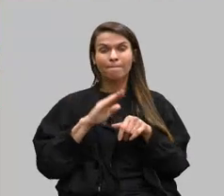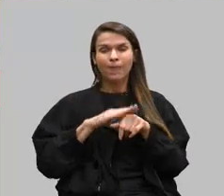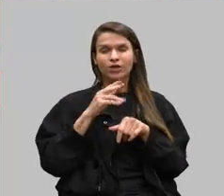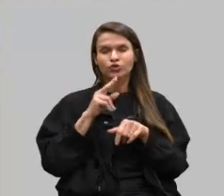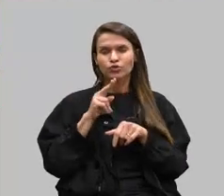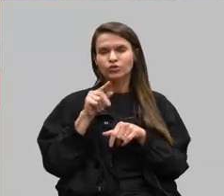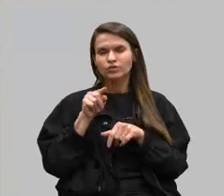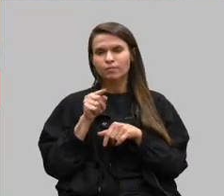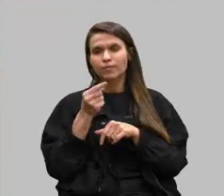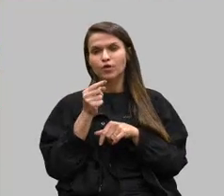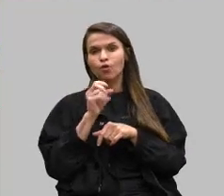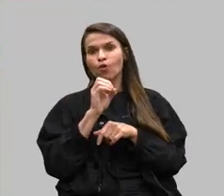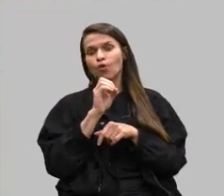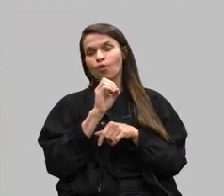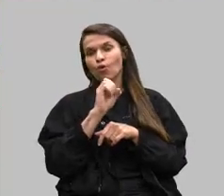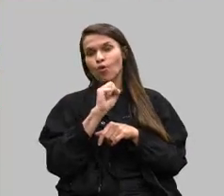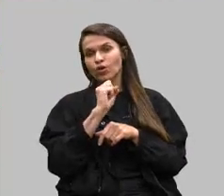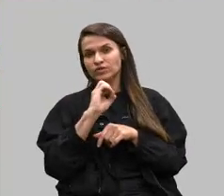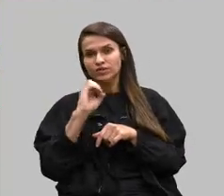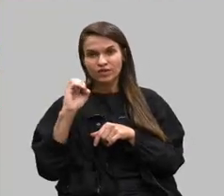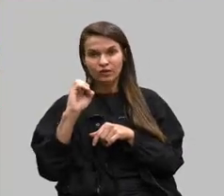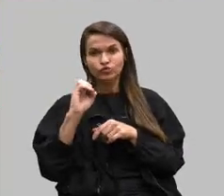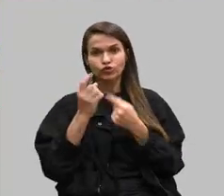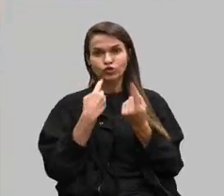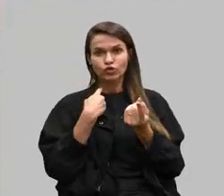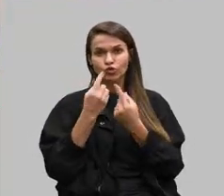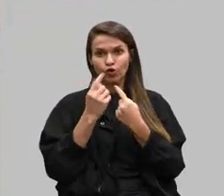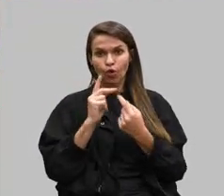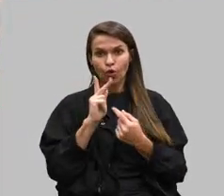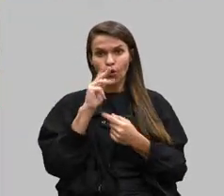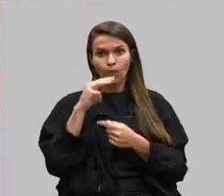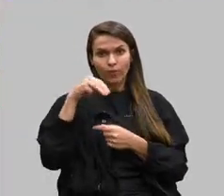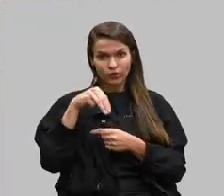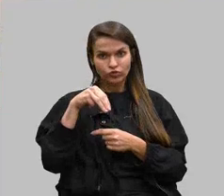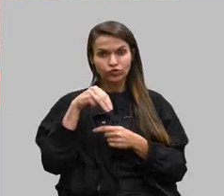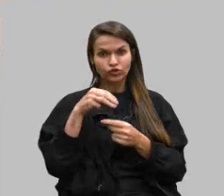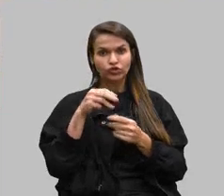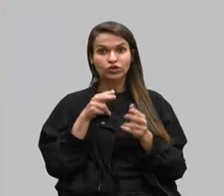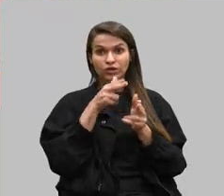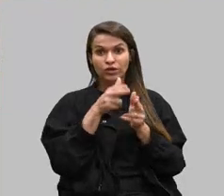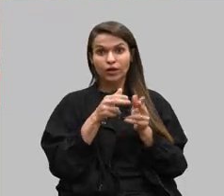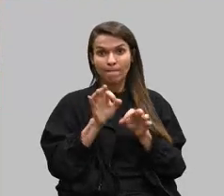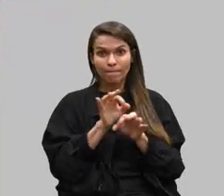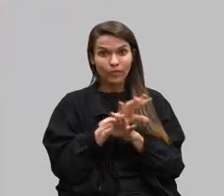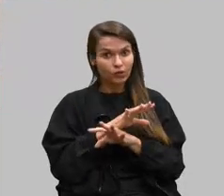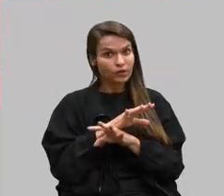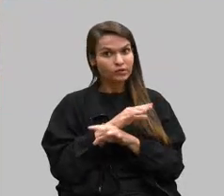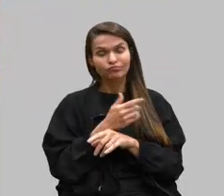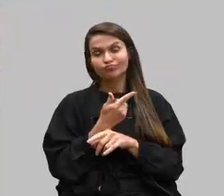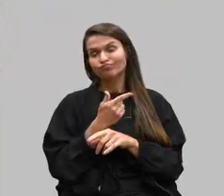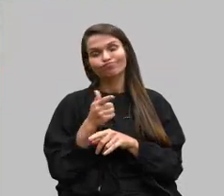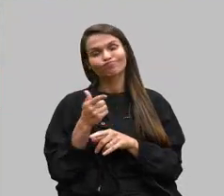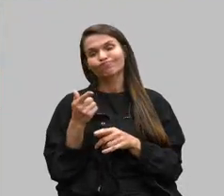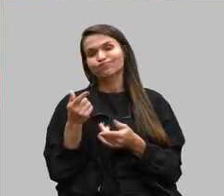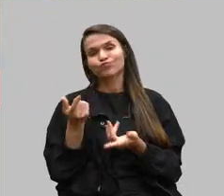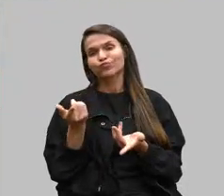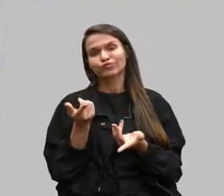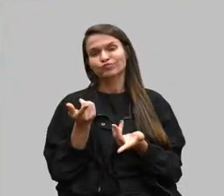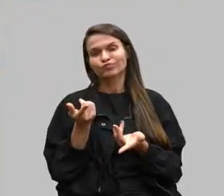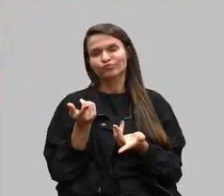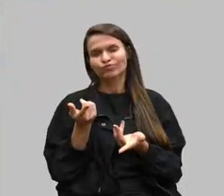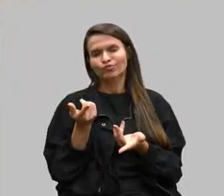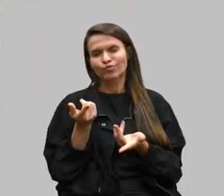2800 km de linhas prontas ora não tenho direito de falar em construir mais nada para concluir